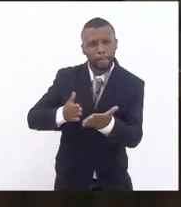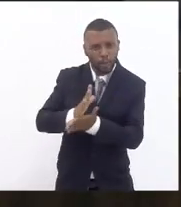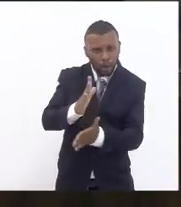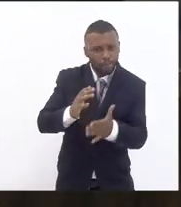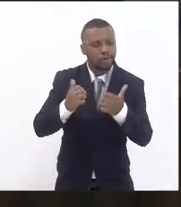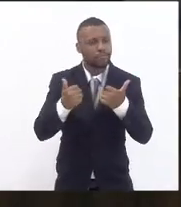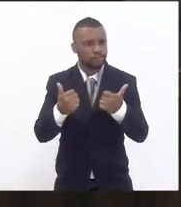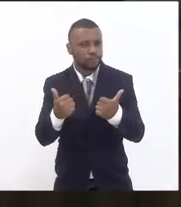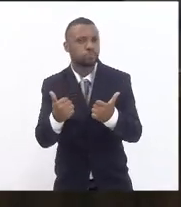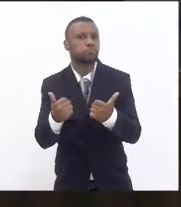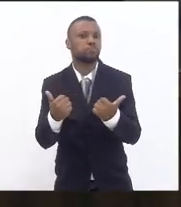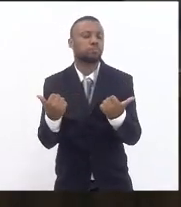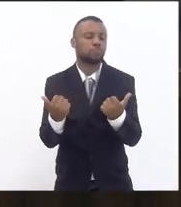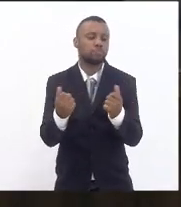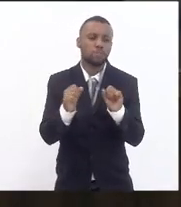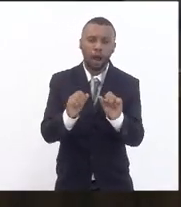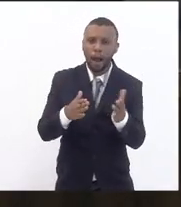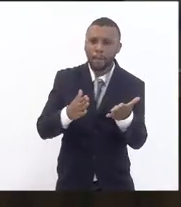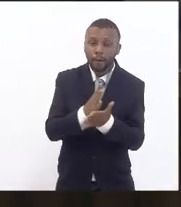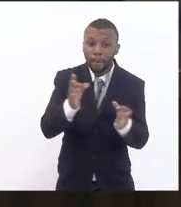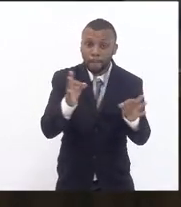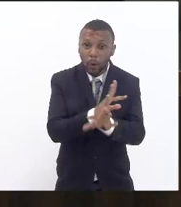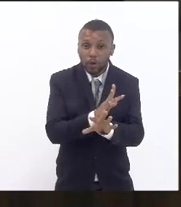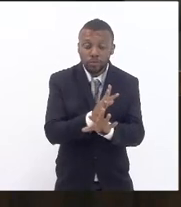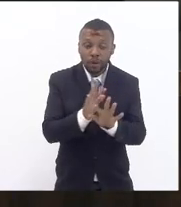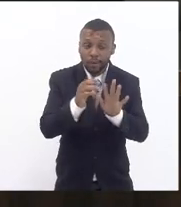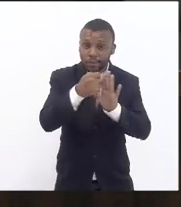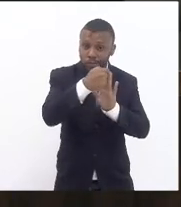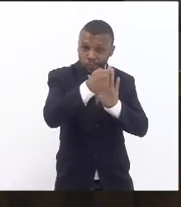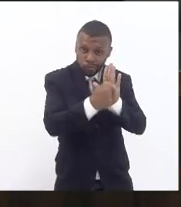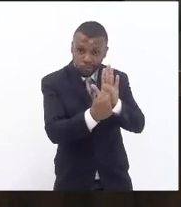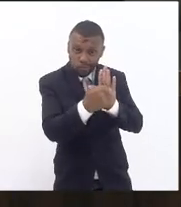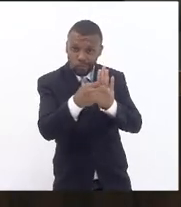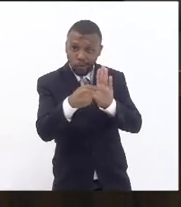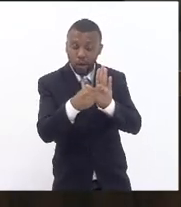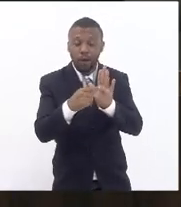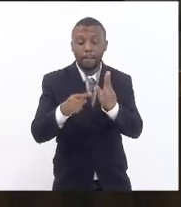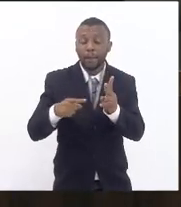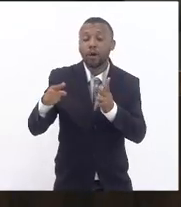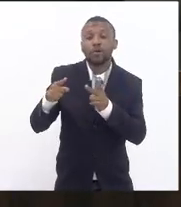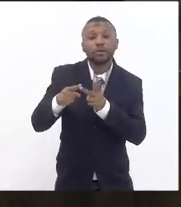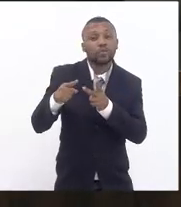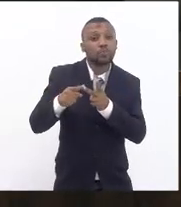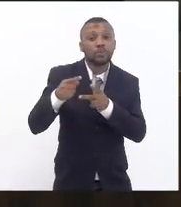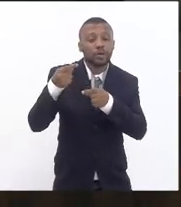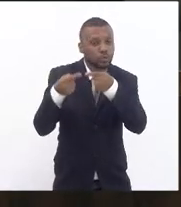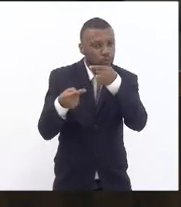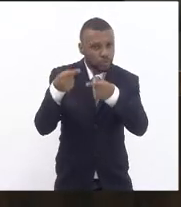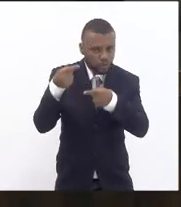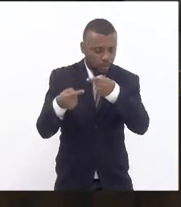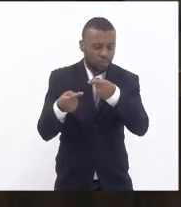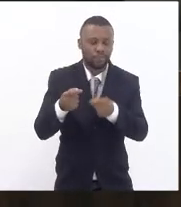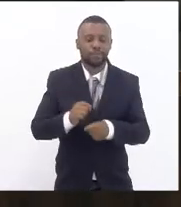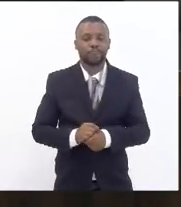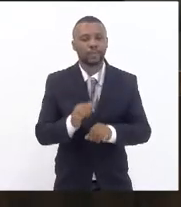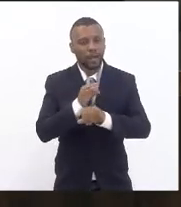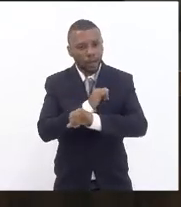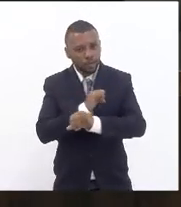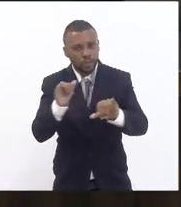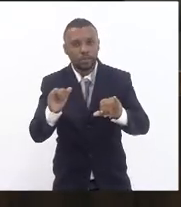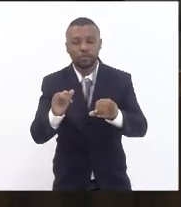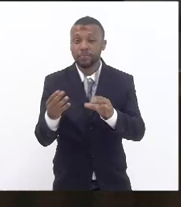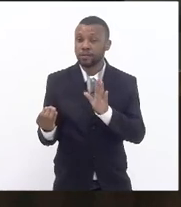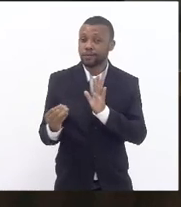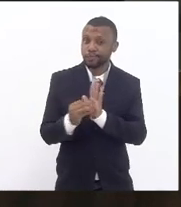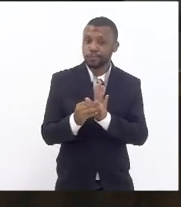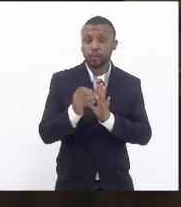estão. Aprovada a redação do vencido para a segunda discussão. Anuncie. Incluído na ordem do dia, de